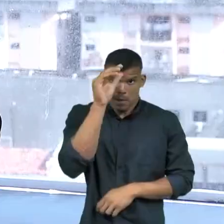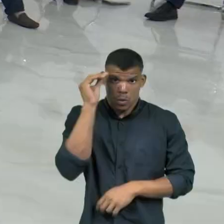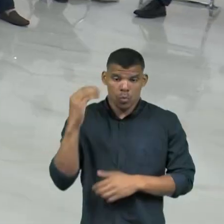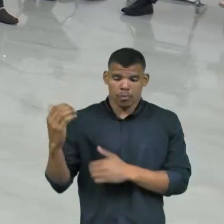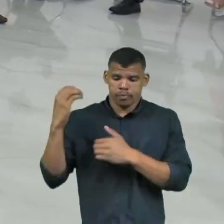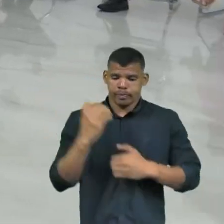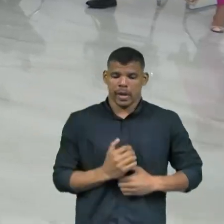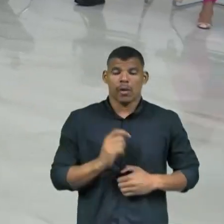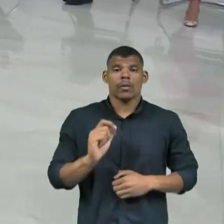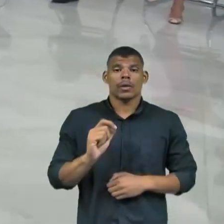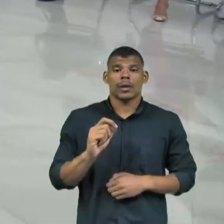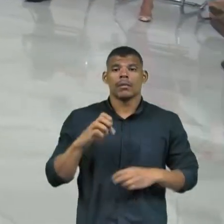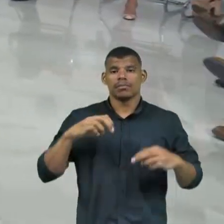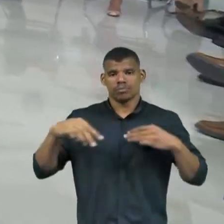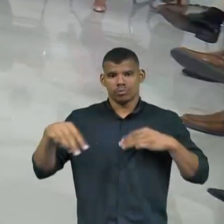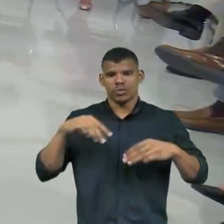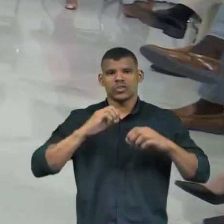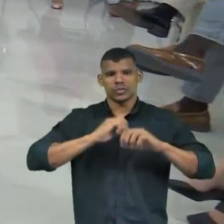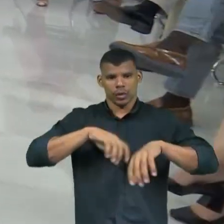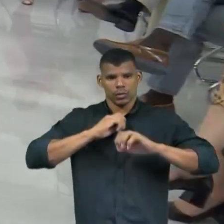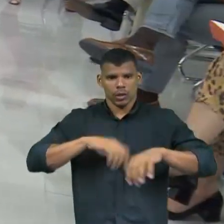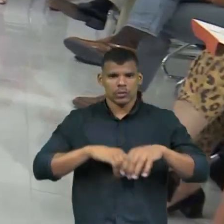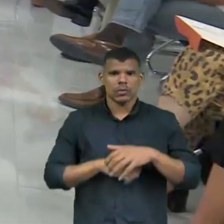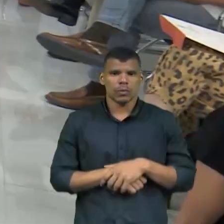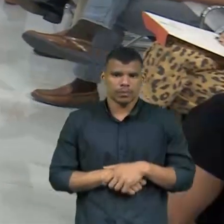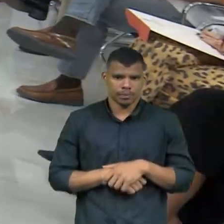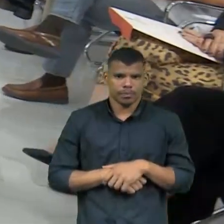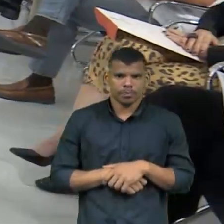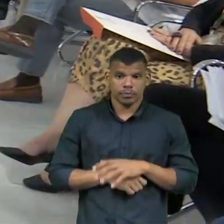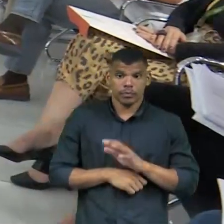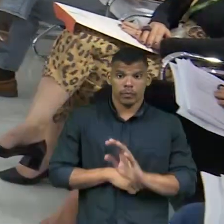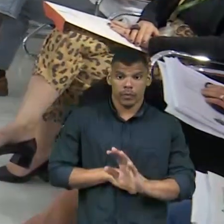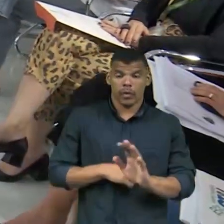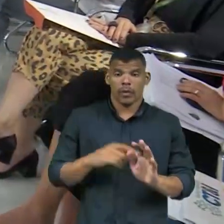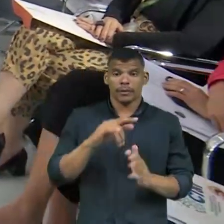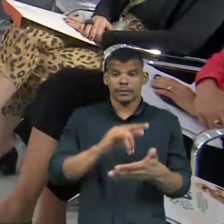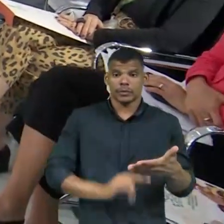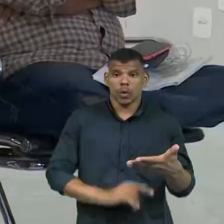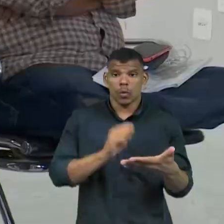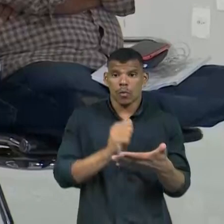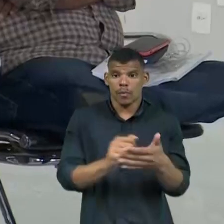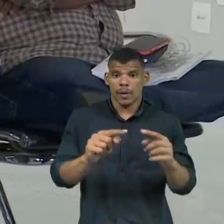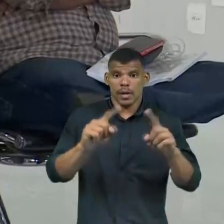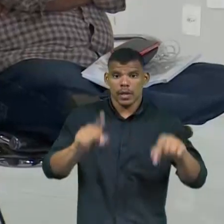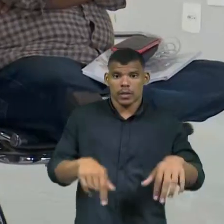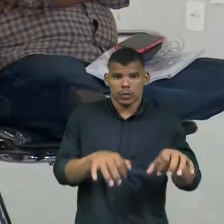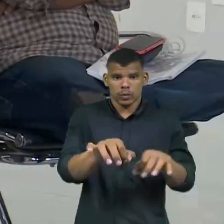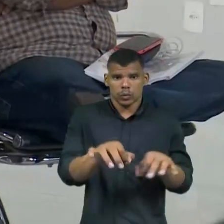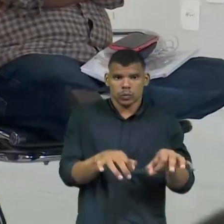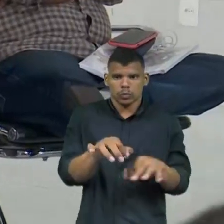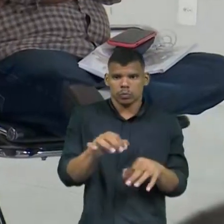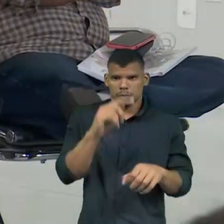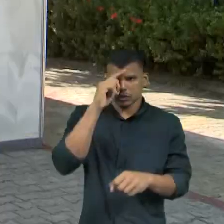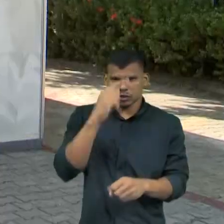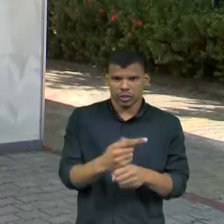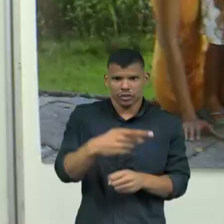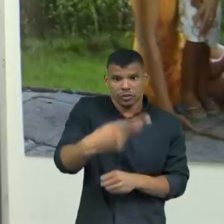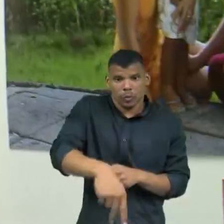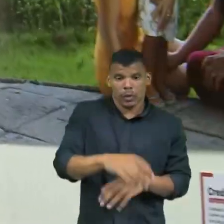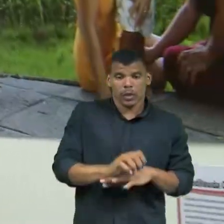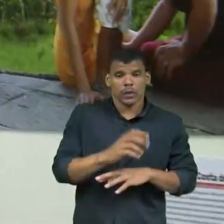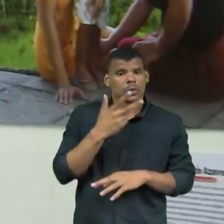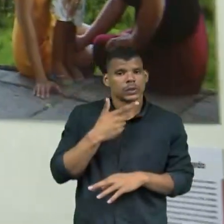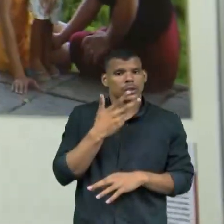Equipes de transição do governo estadual apresentam um relatório para planejamento da próxima gestão. Dezembro Vermelho, mês